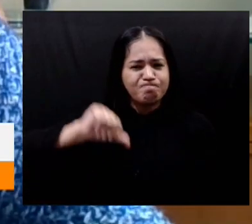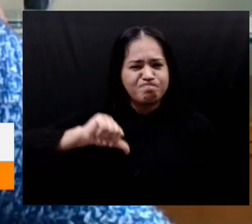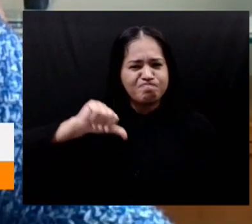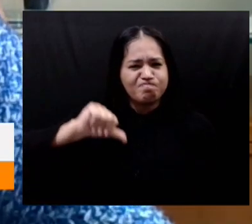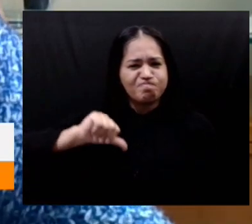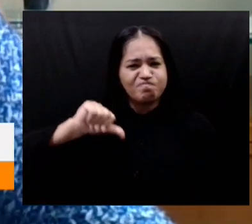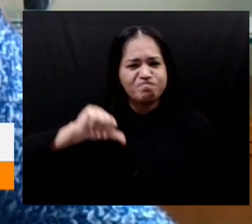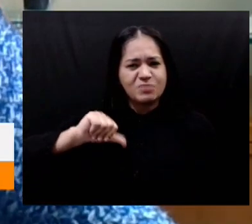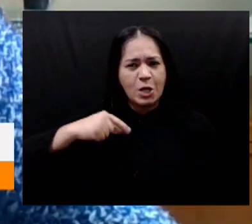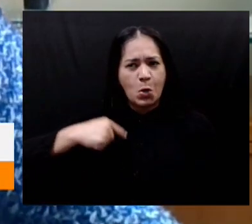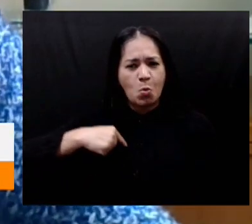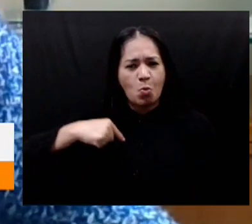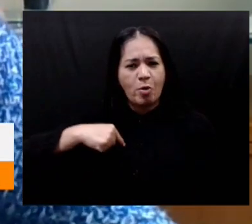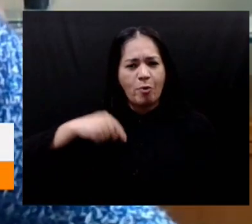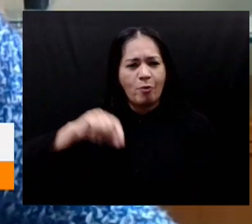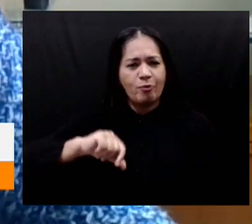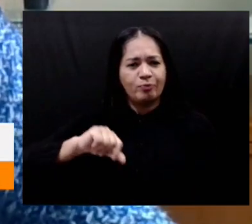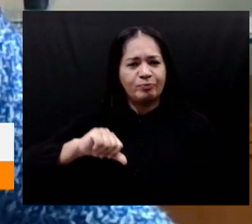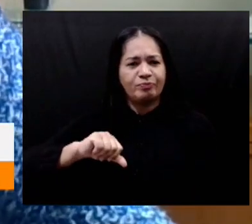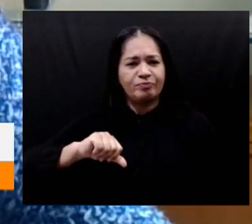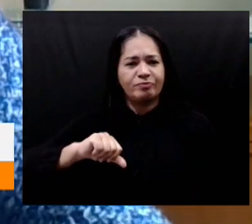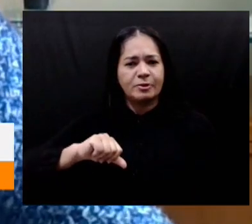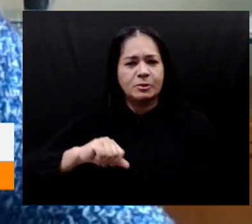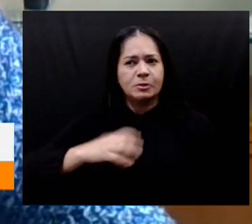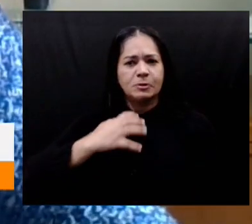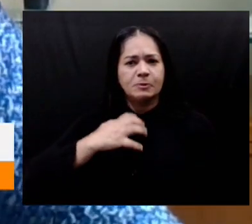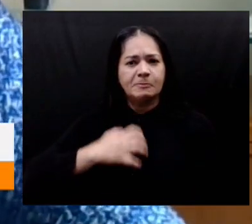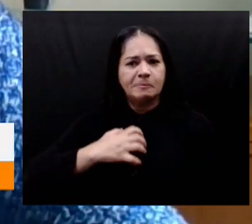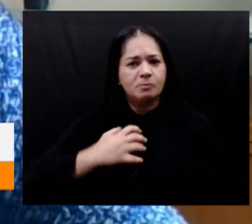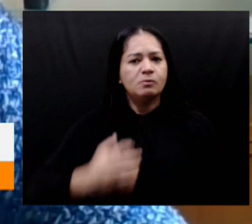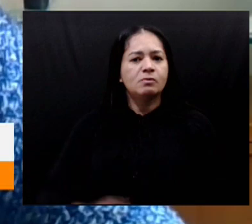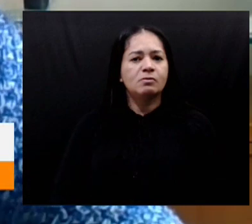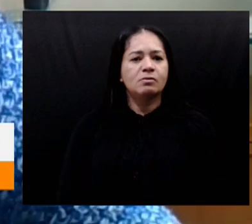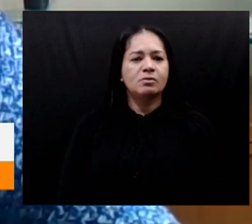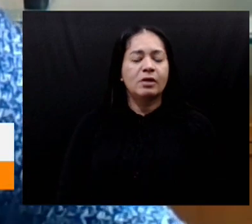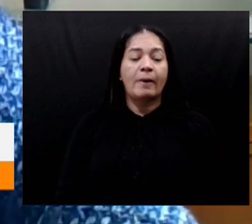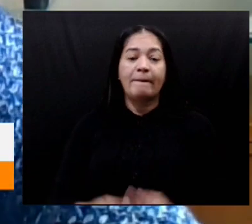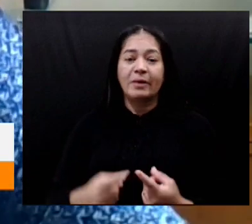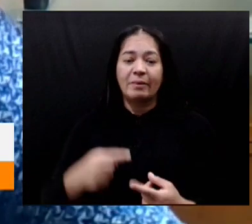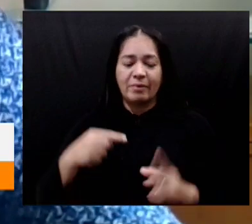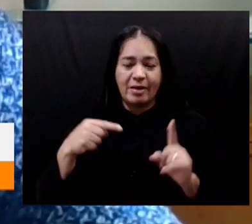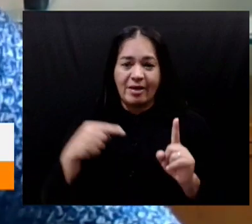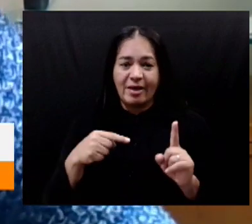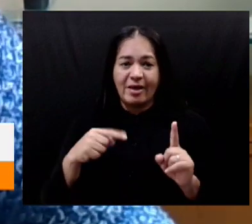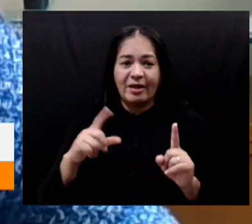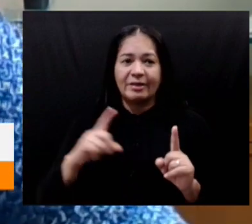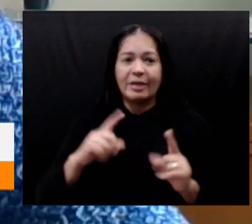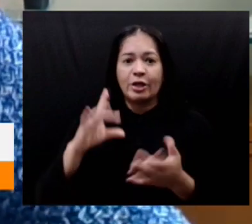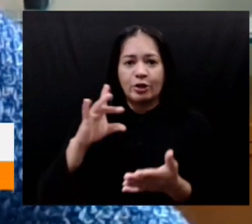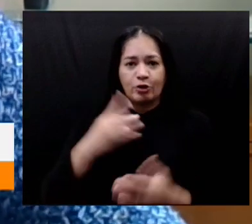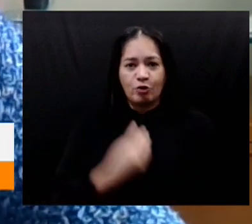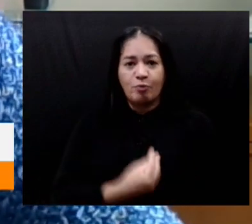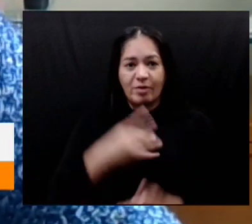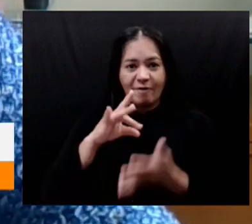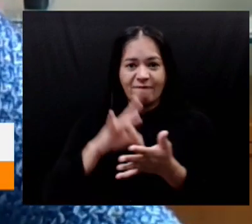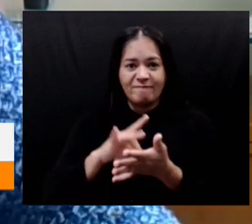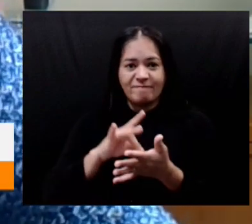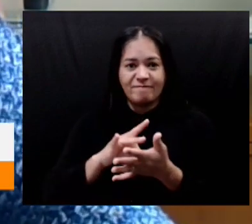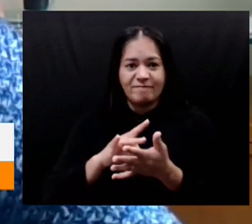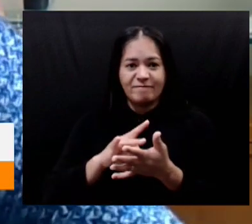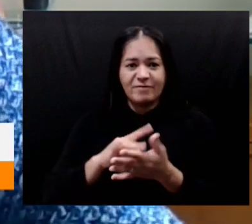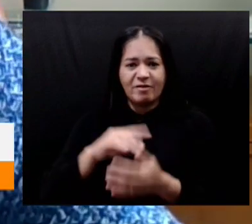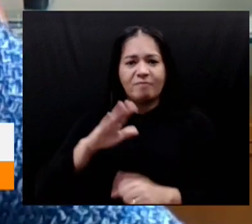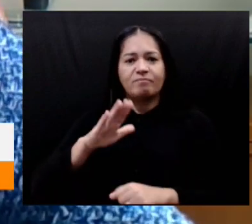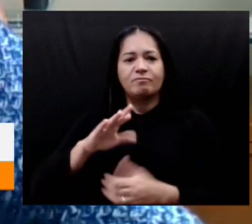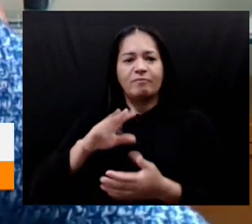assim, bem carrasco. Mesmo ela tendo um dado de realidade bem concreto, onde